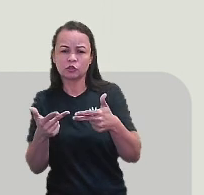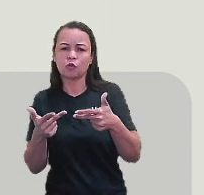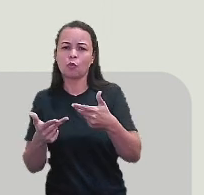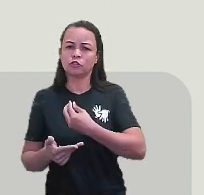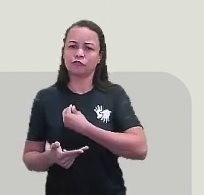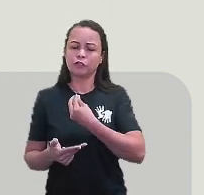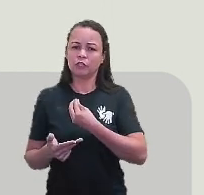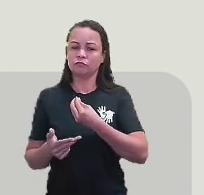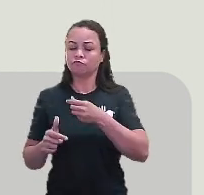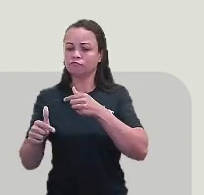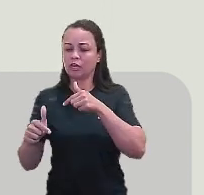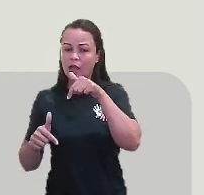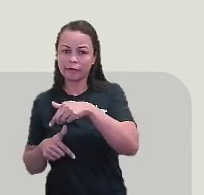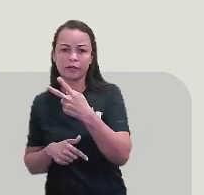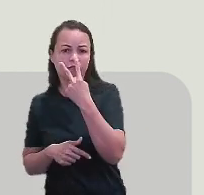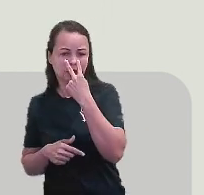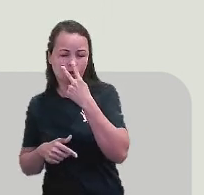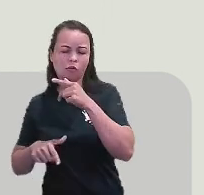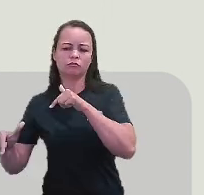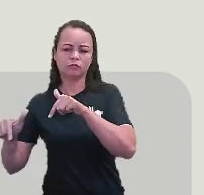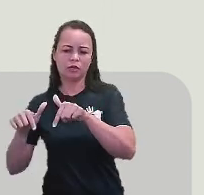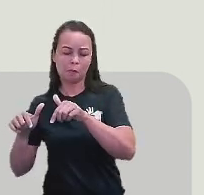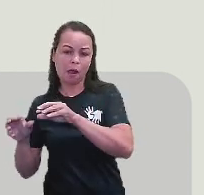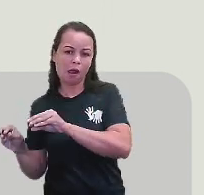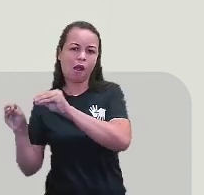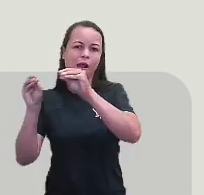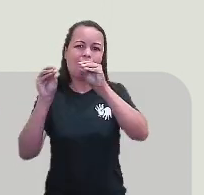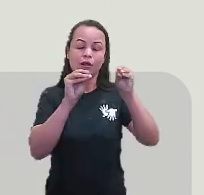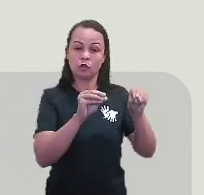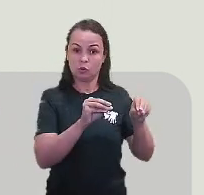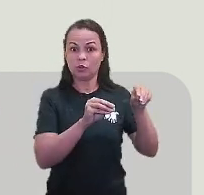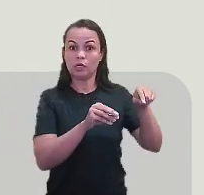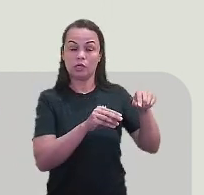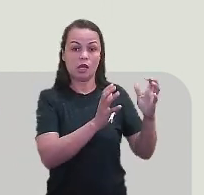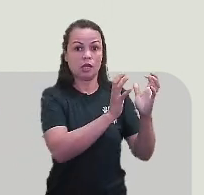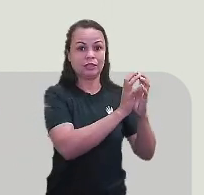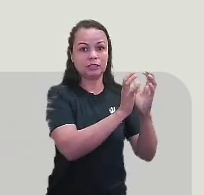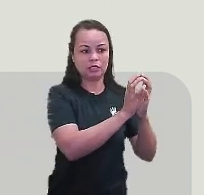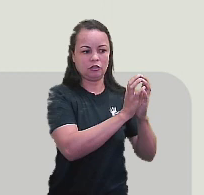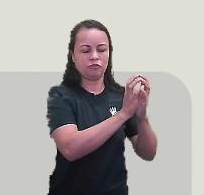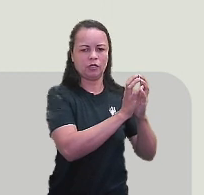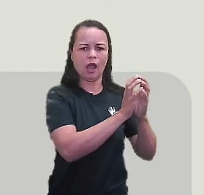Eles vão para Recife para trabalhar, quando acaba o seu horário de trabalho, eles